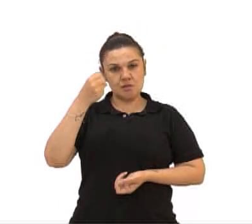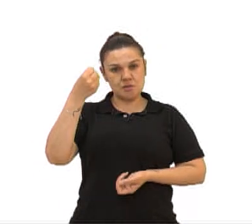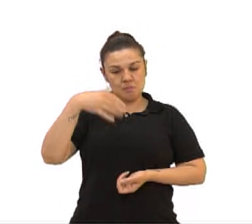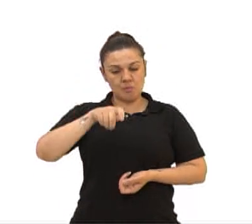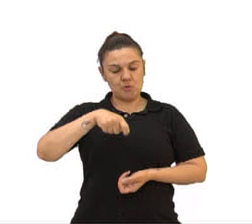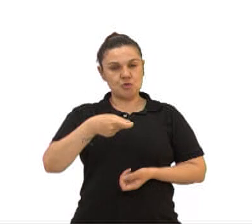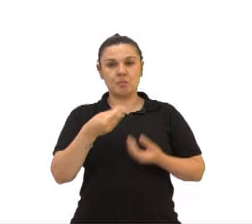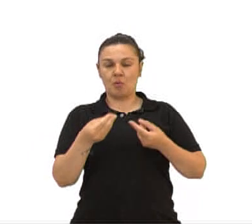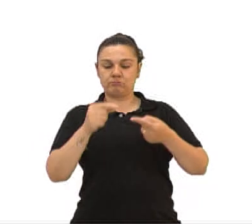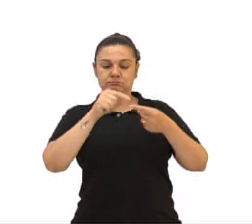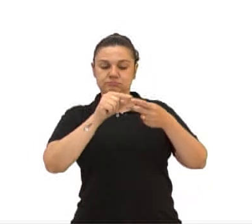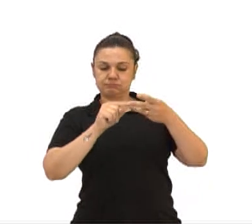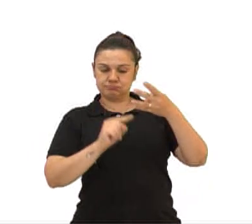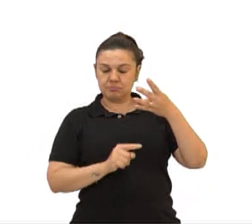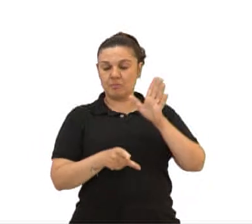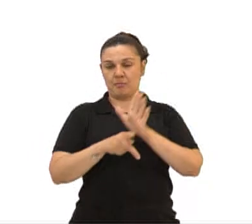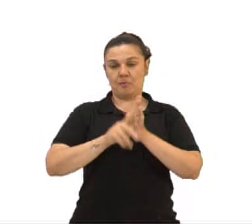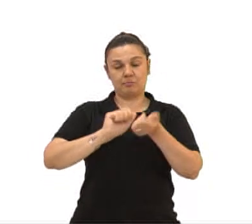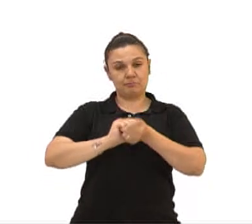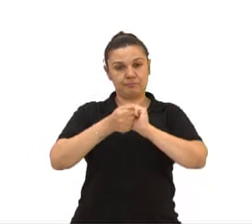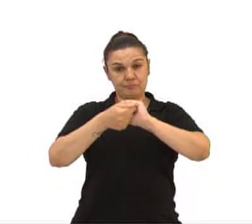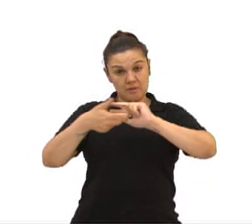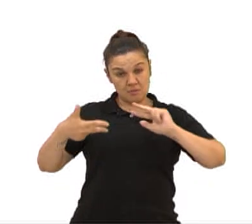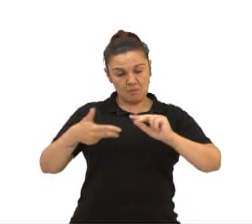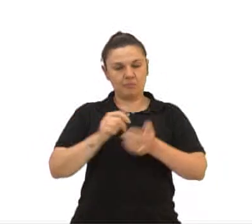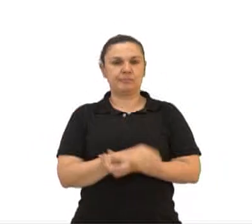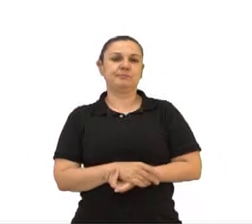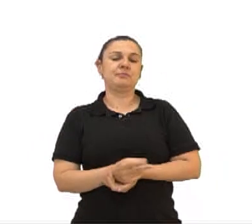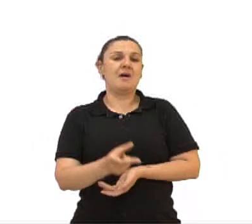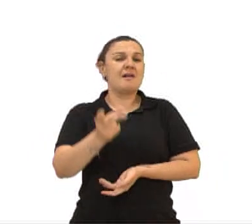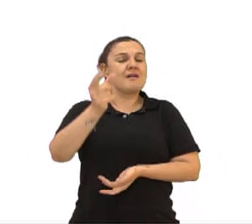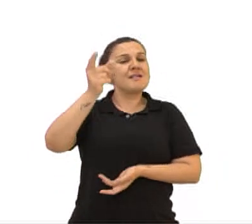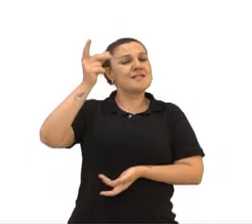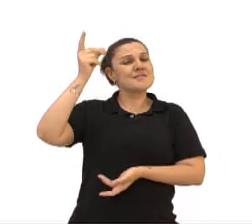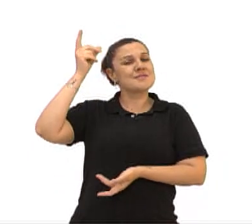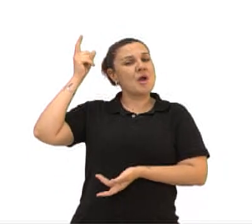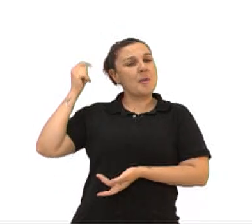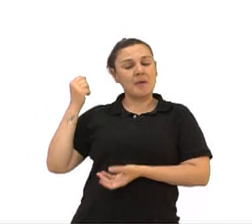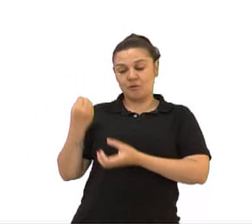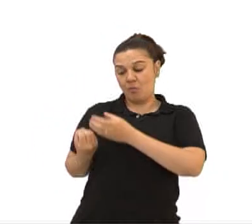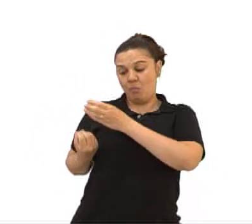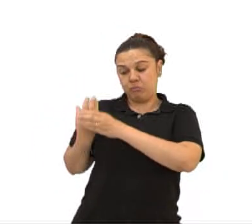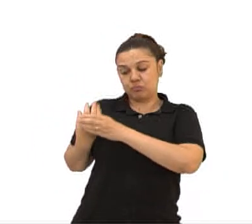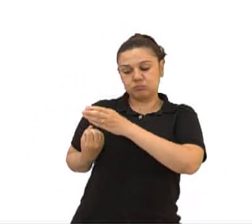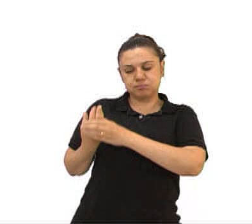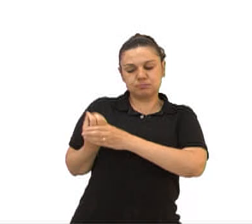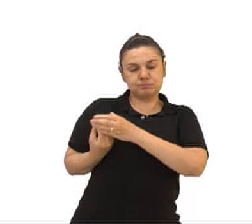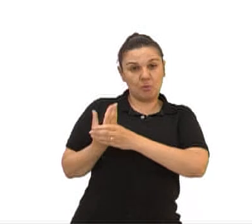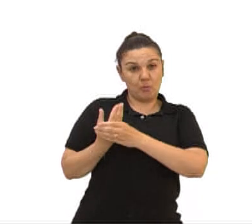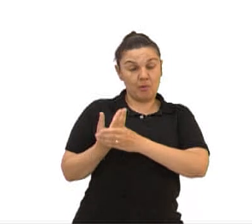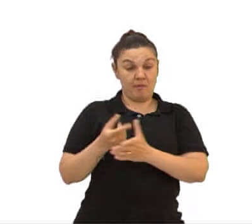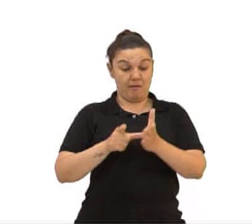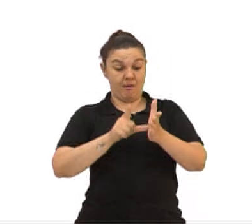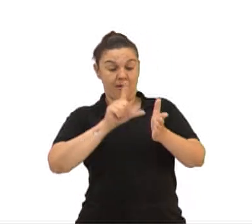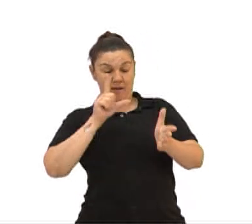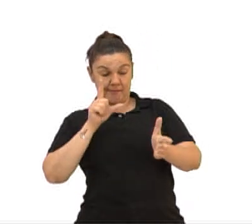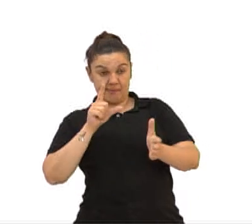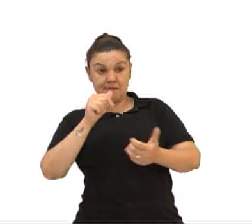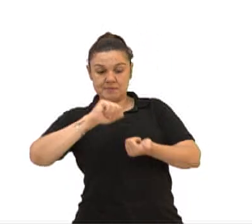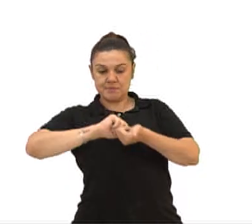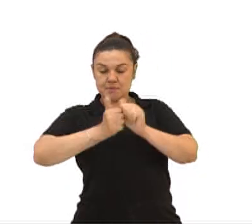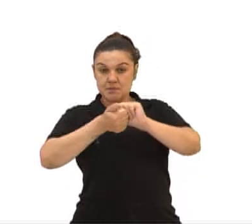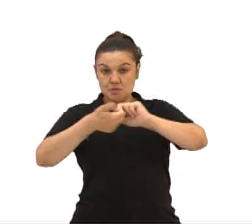as modalidades esportivas, que vários esportes lá na antiguidade, quando eles surgiram, antes de ser um esporte